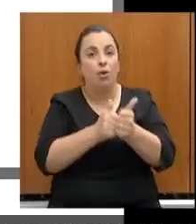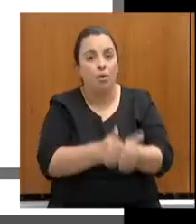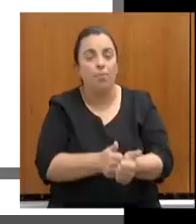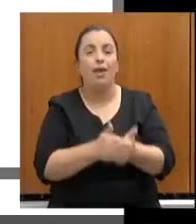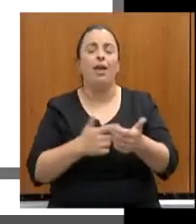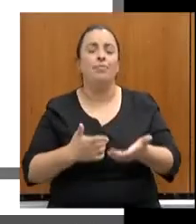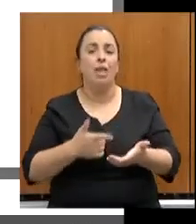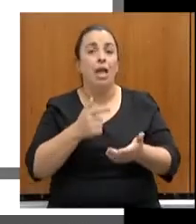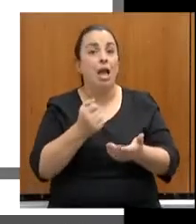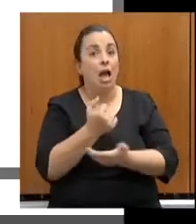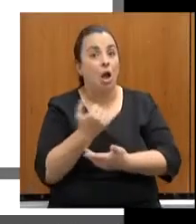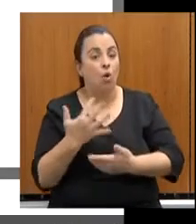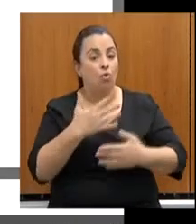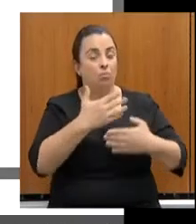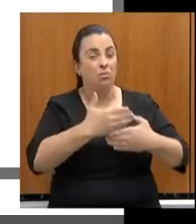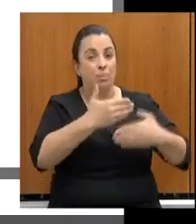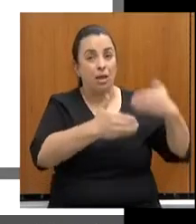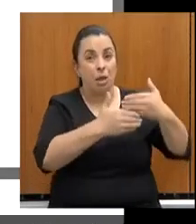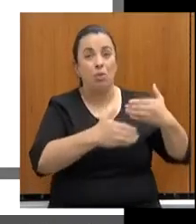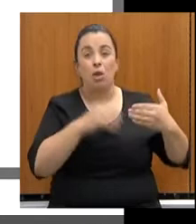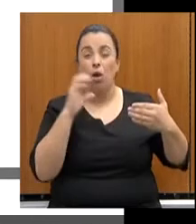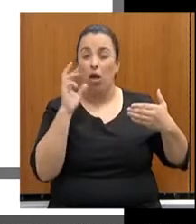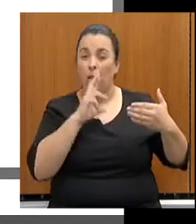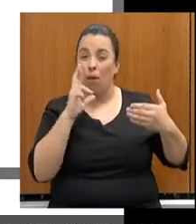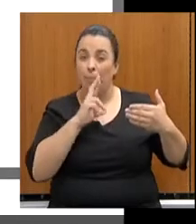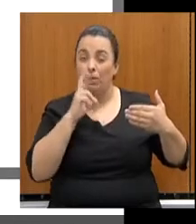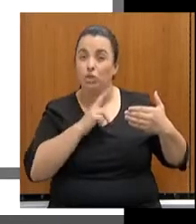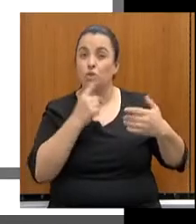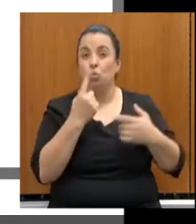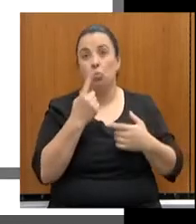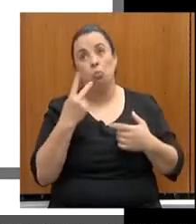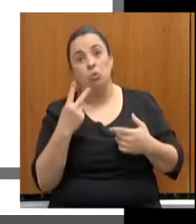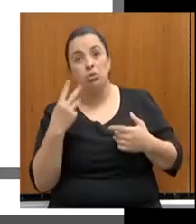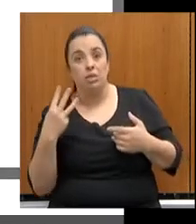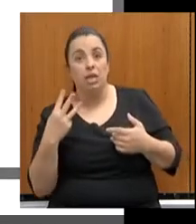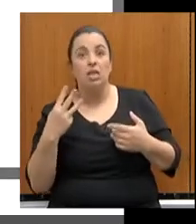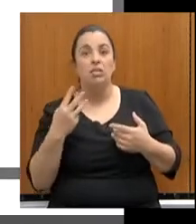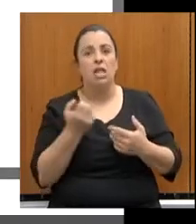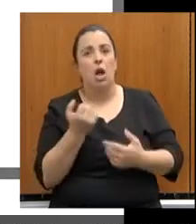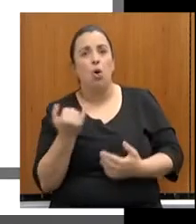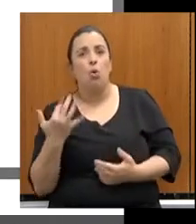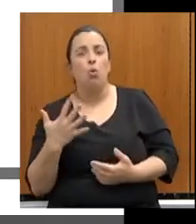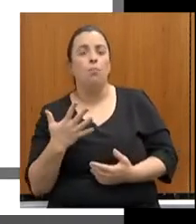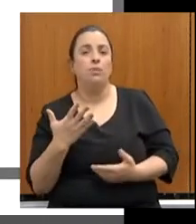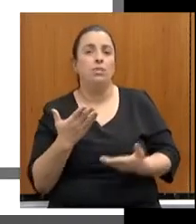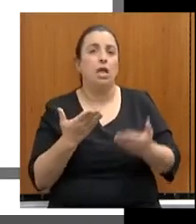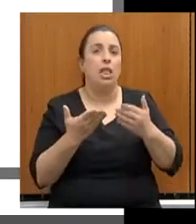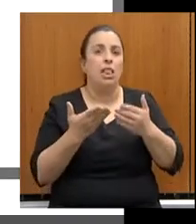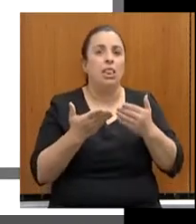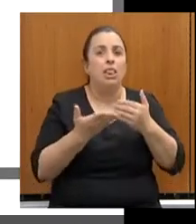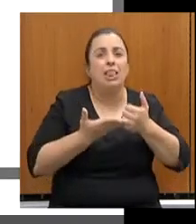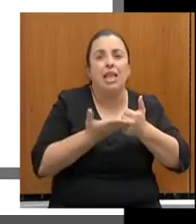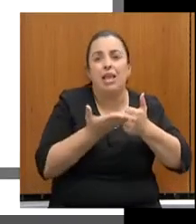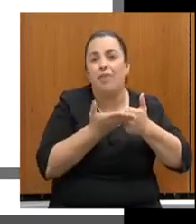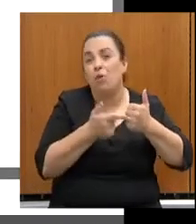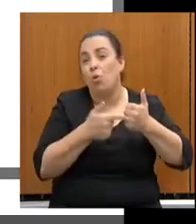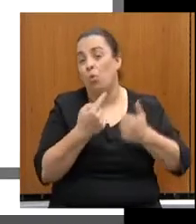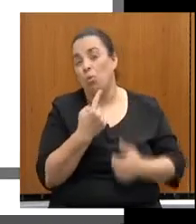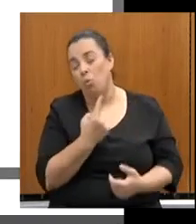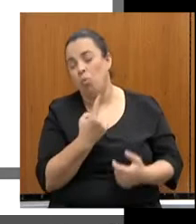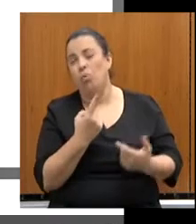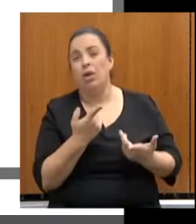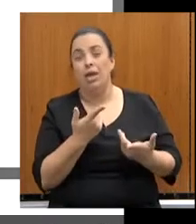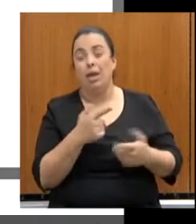barragens estão e nível de emergência um dois e três algumas em nível o especialmente é onde a situação é mais